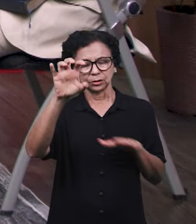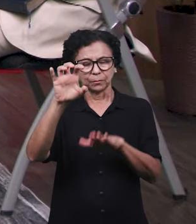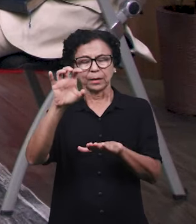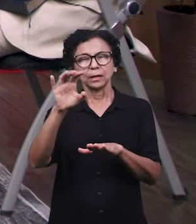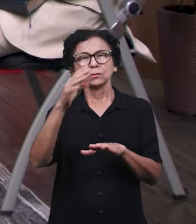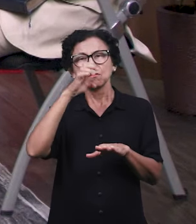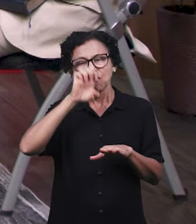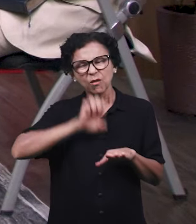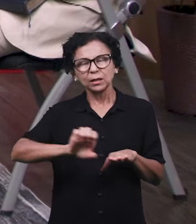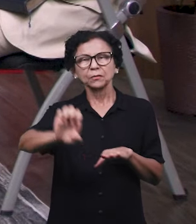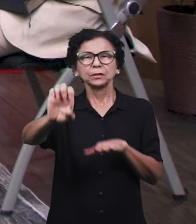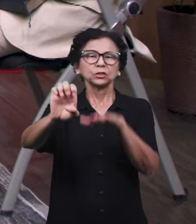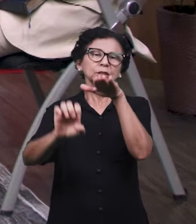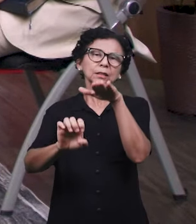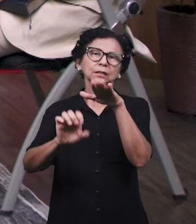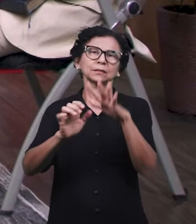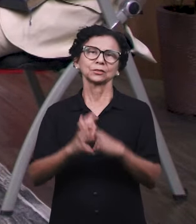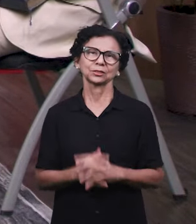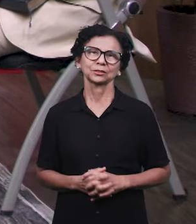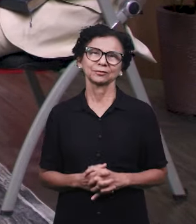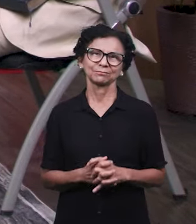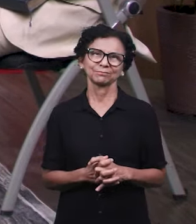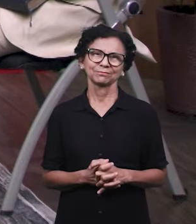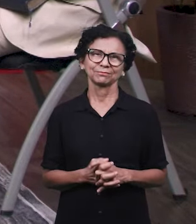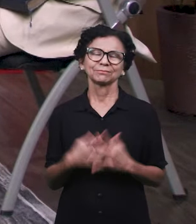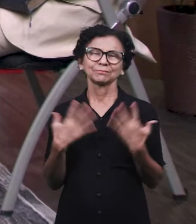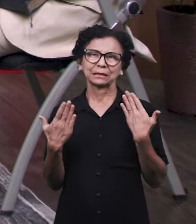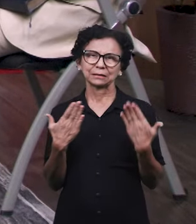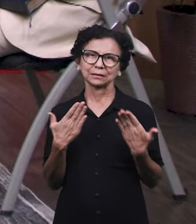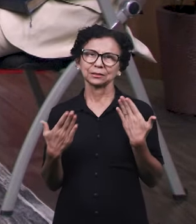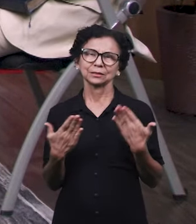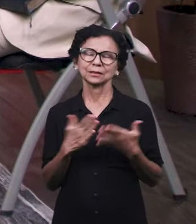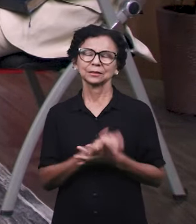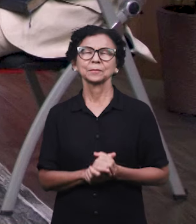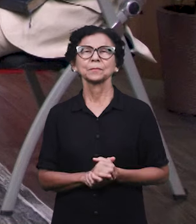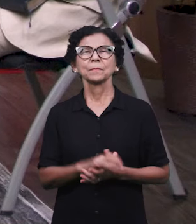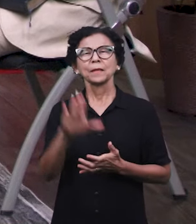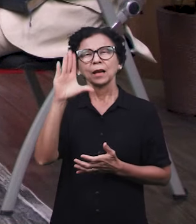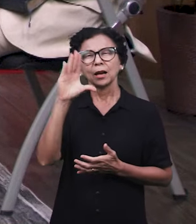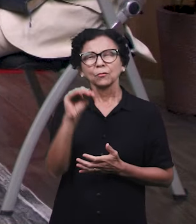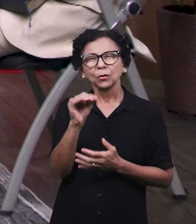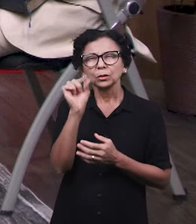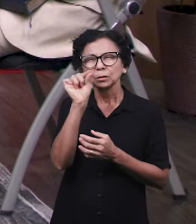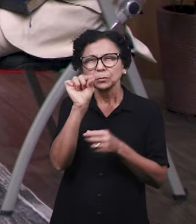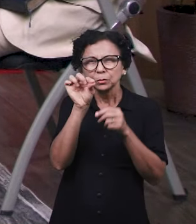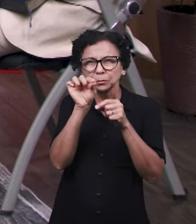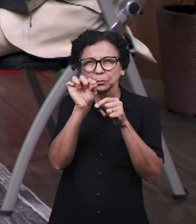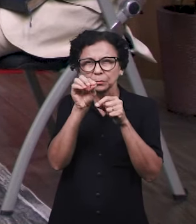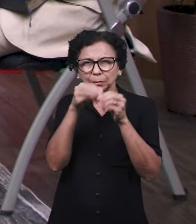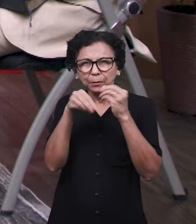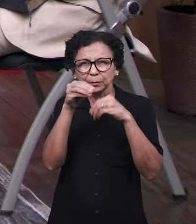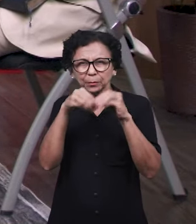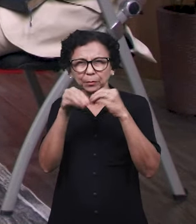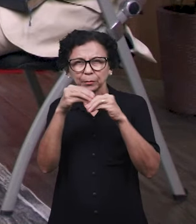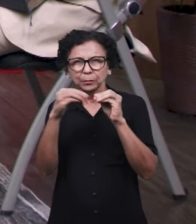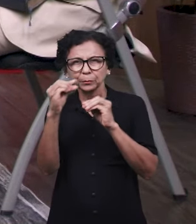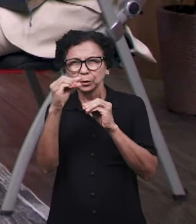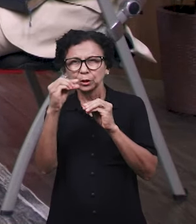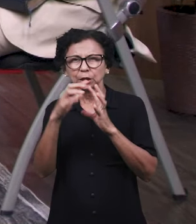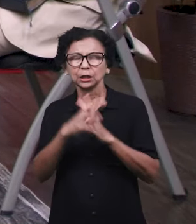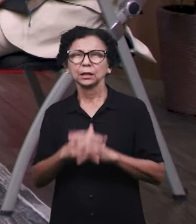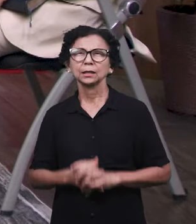começa a especular. E algumas dessas especulações batem. Outras ficam sem respostas. E tem